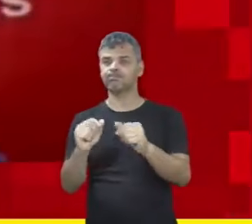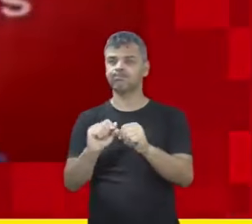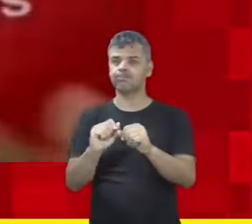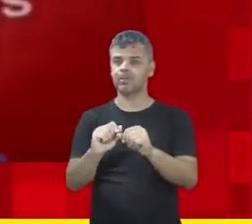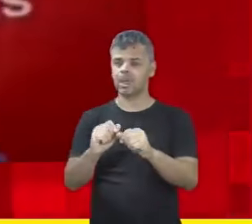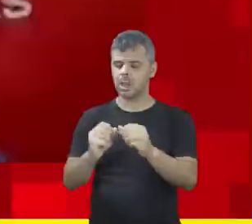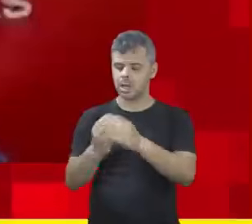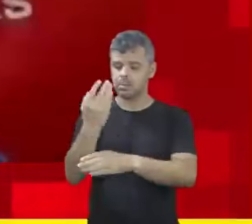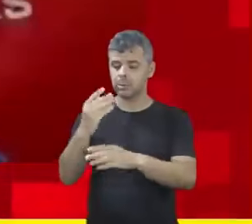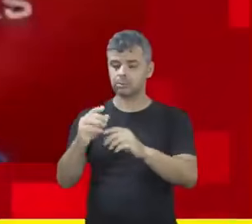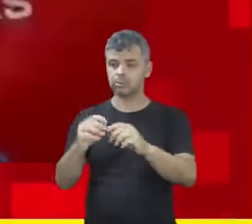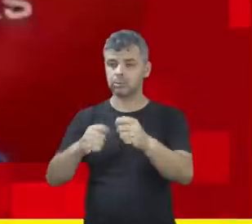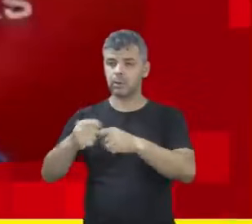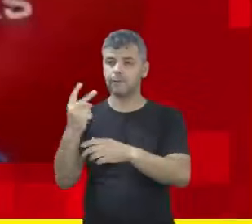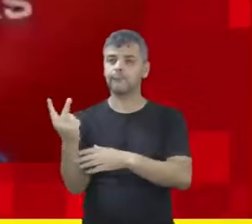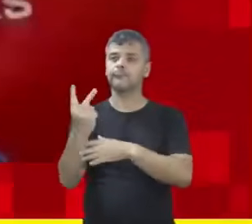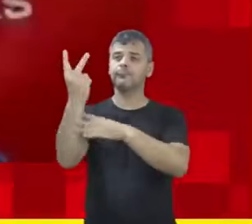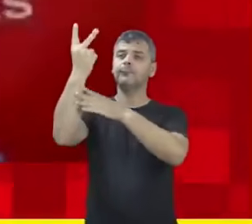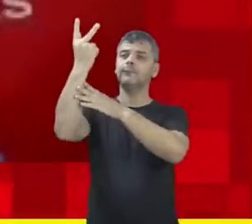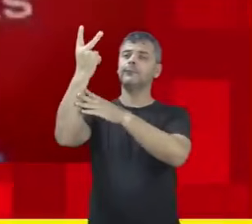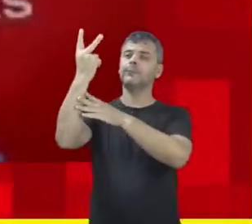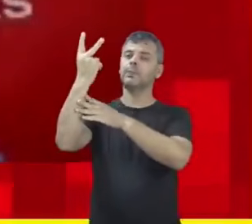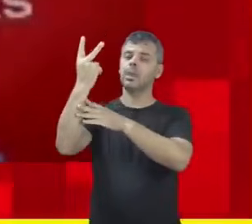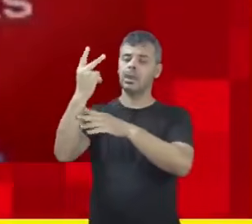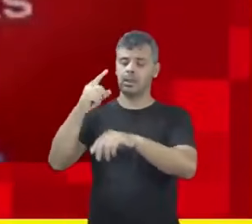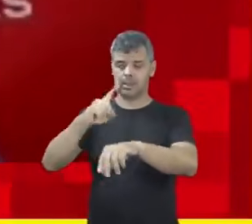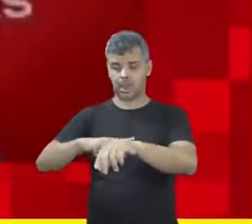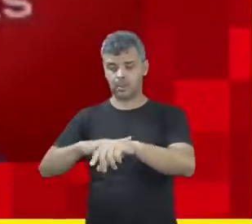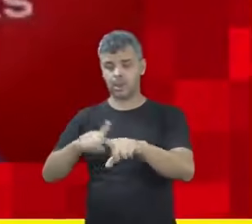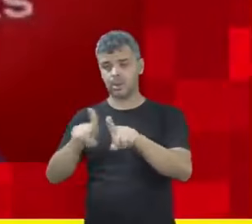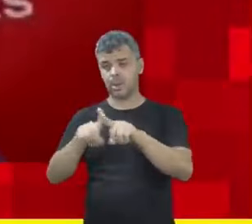e que vem valorizando aí o tempo e a vida das pessoas. Ou